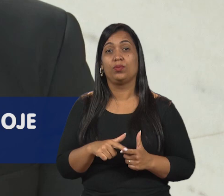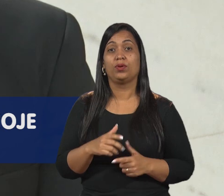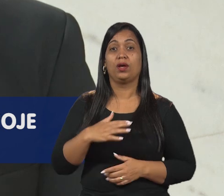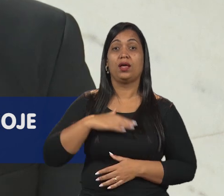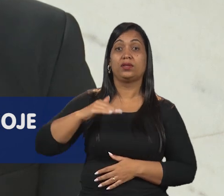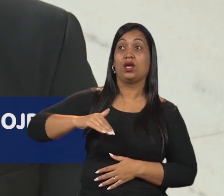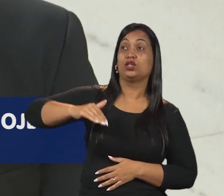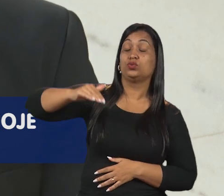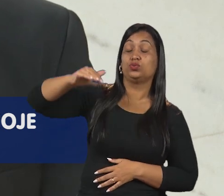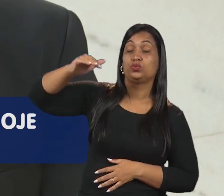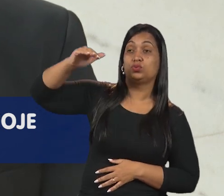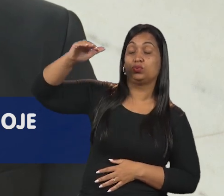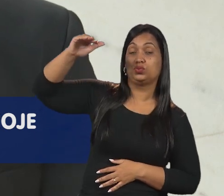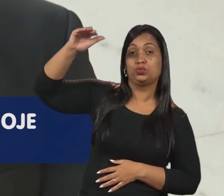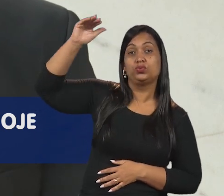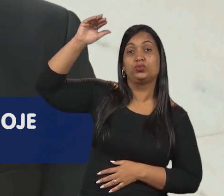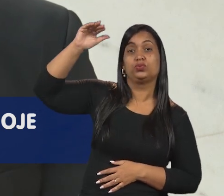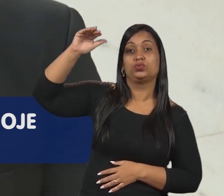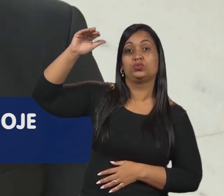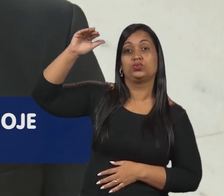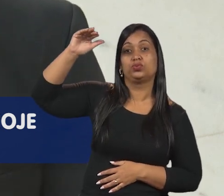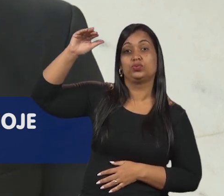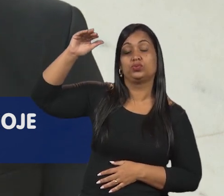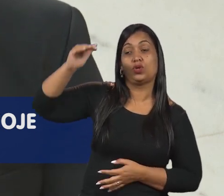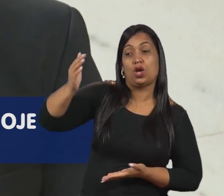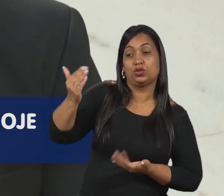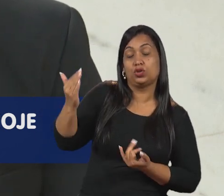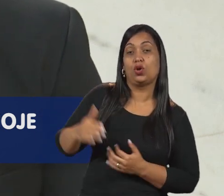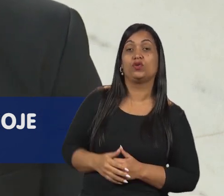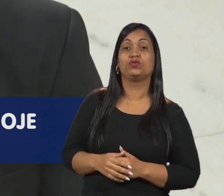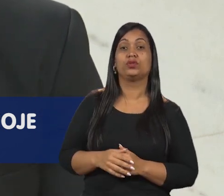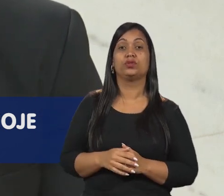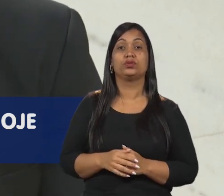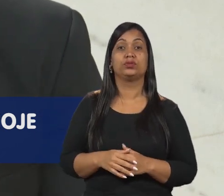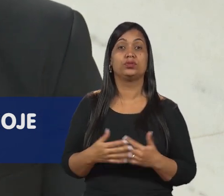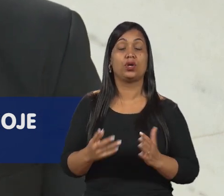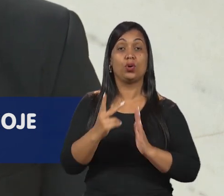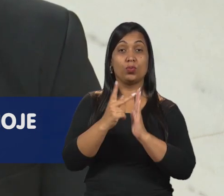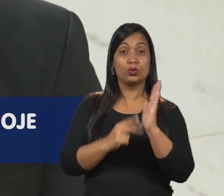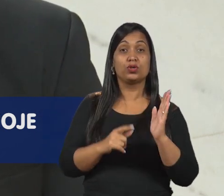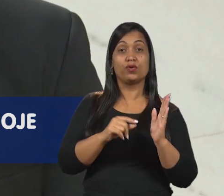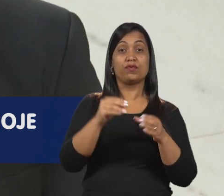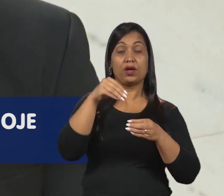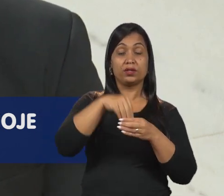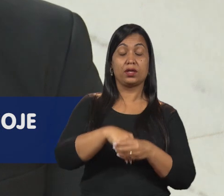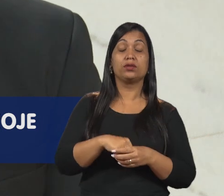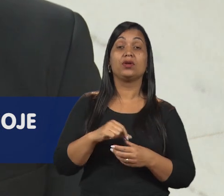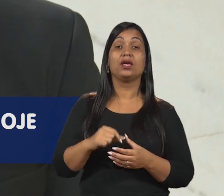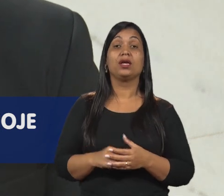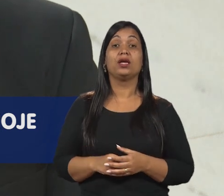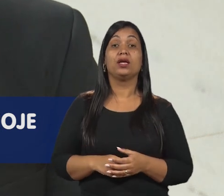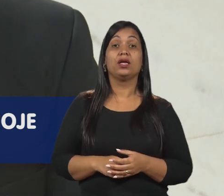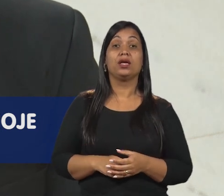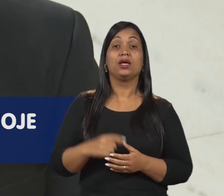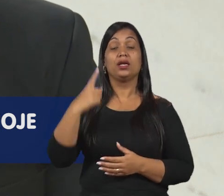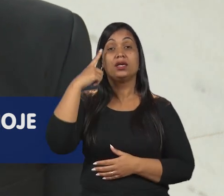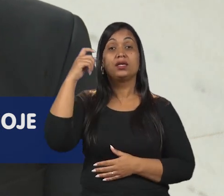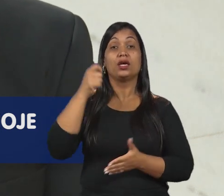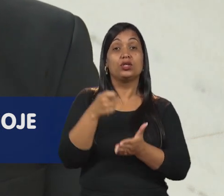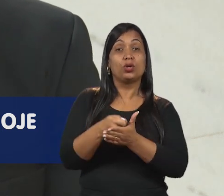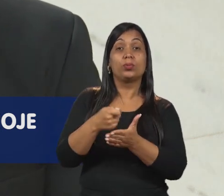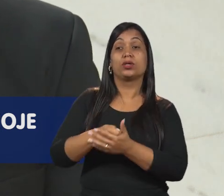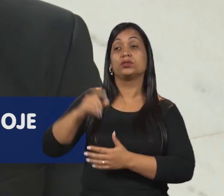minha adolescência. E o projeto vai dentro desse aspecto. Ele cria a obrigação aí